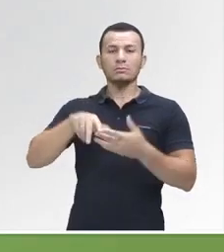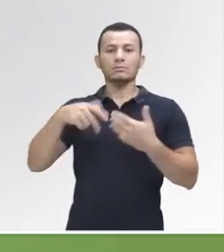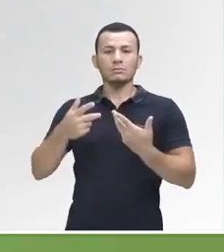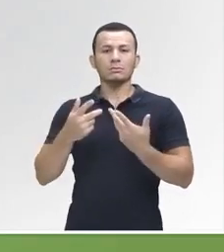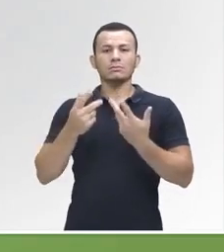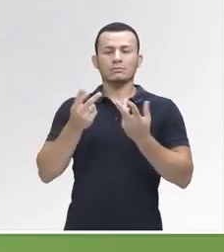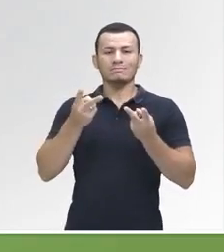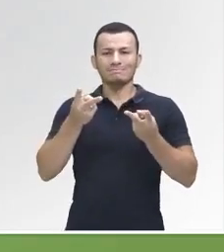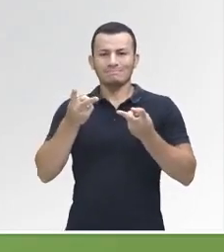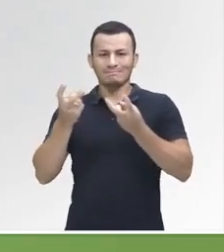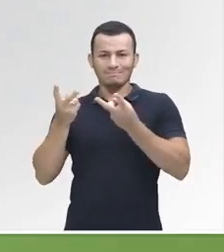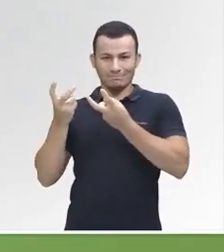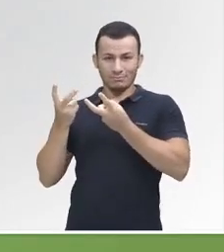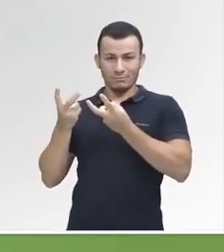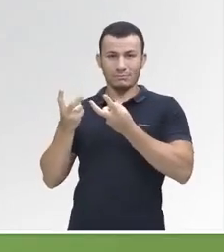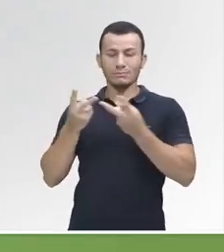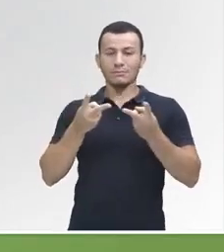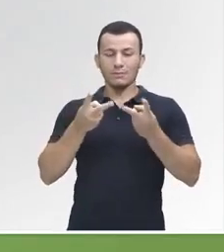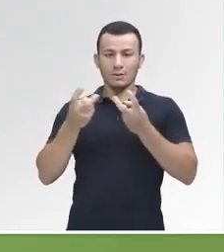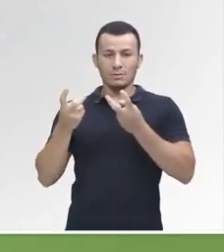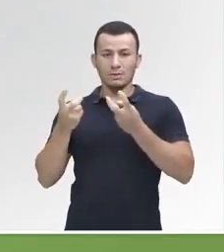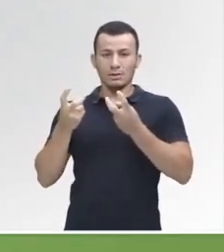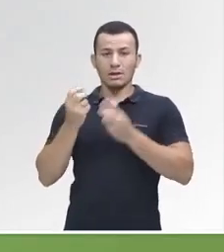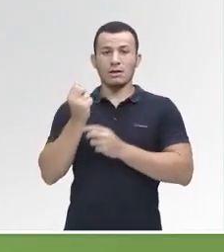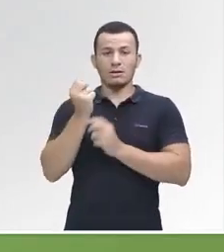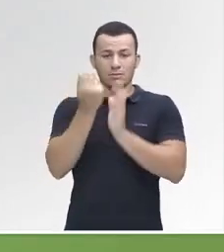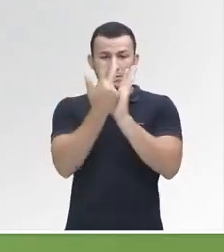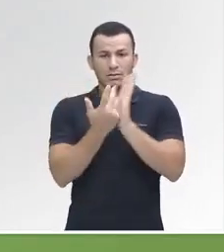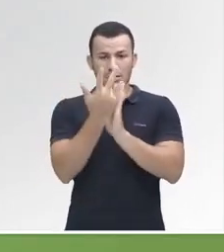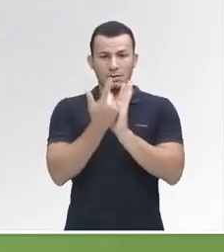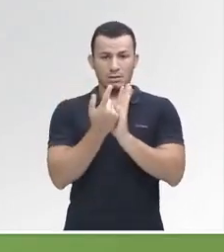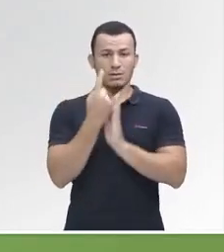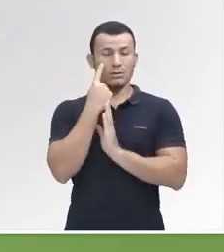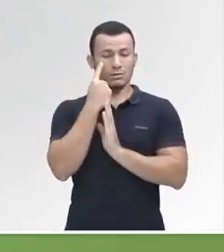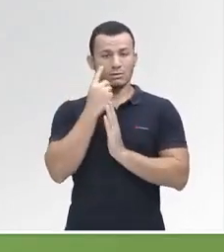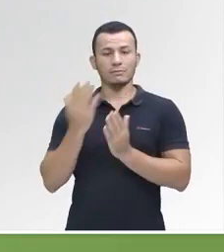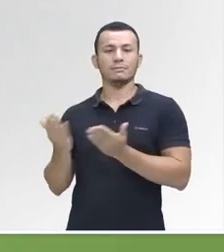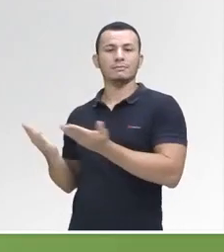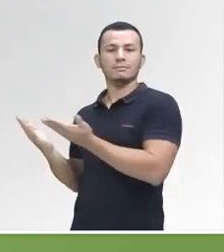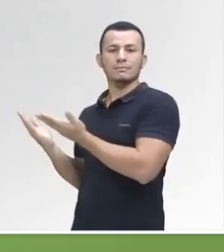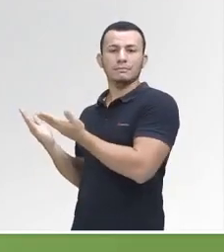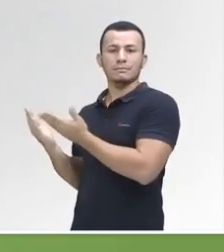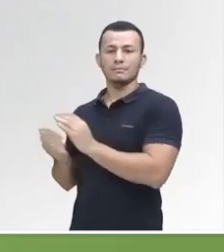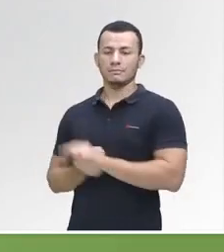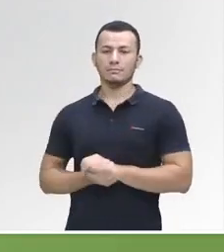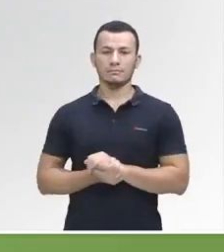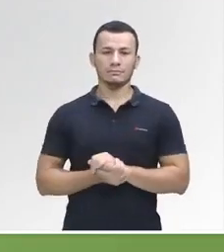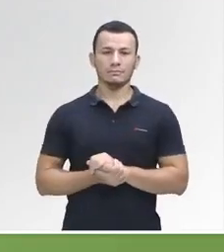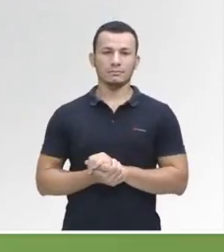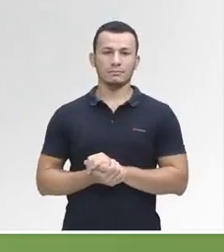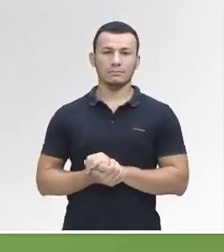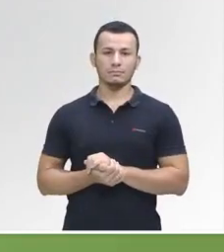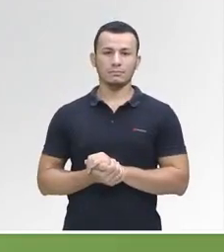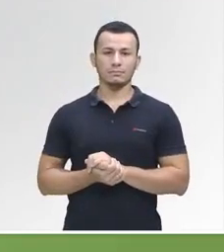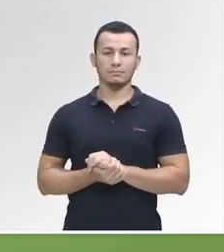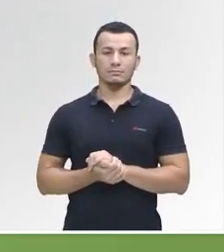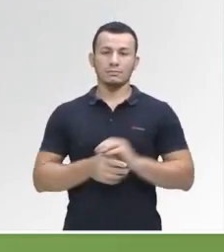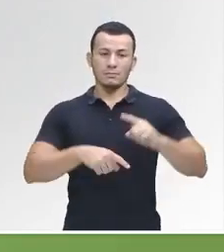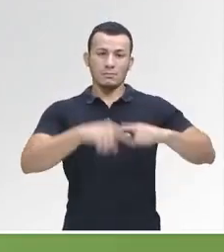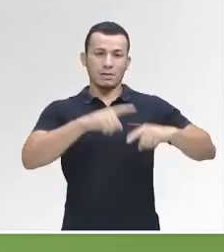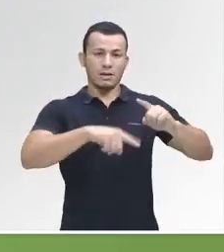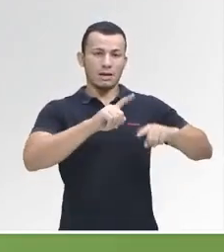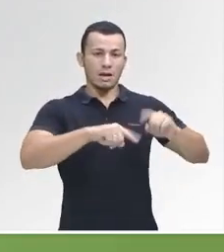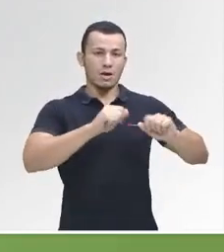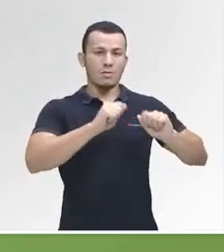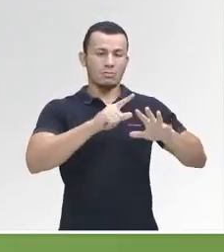vê esse símbolo aí, como você pode ver, ele indica que o produto é tóxico,